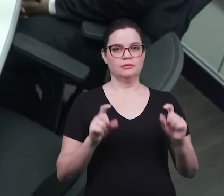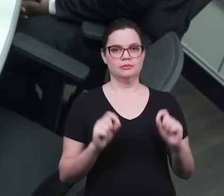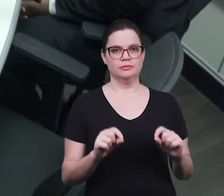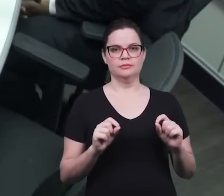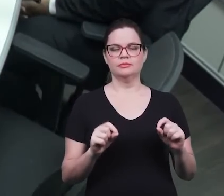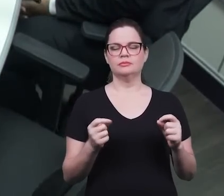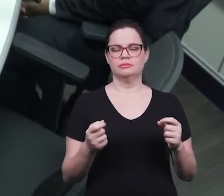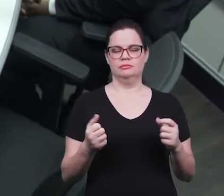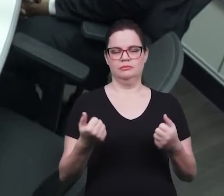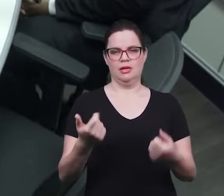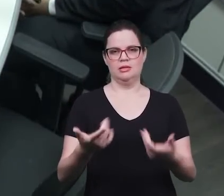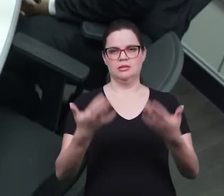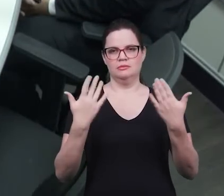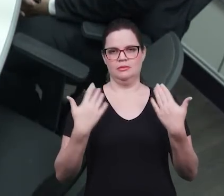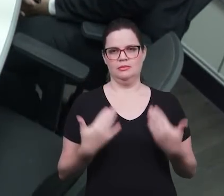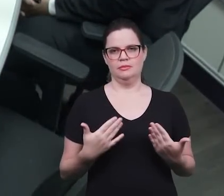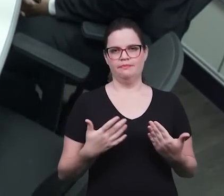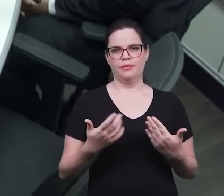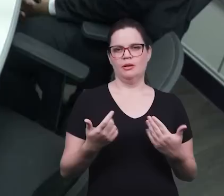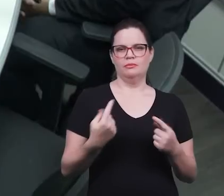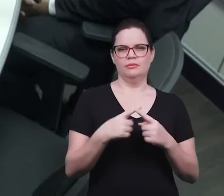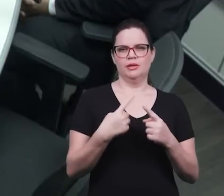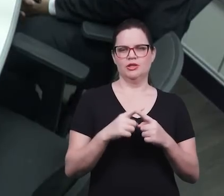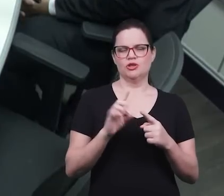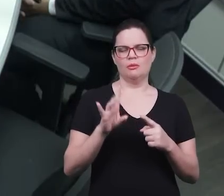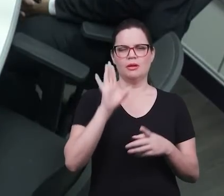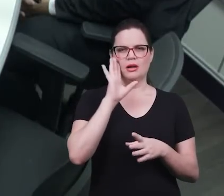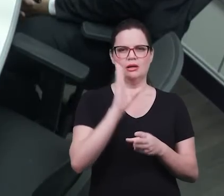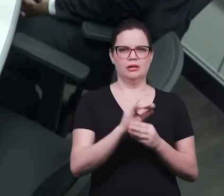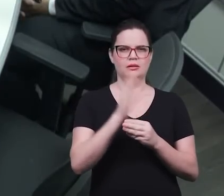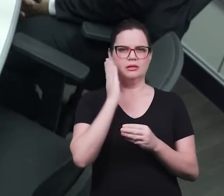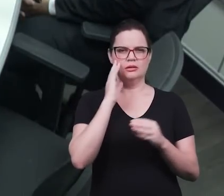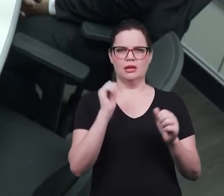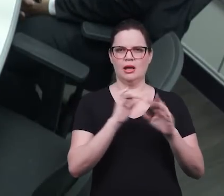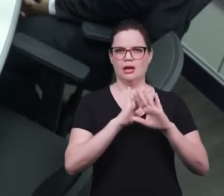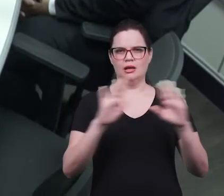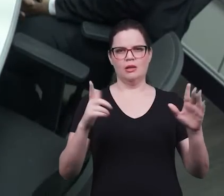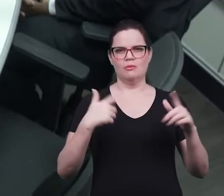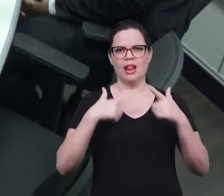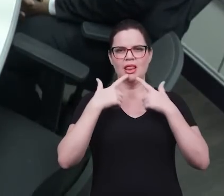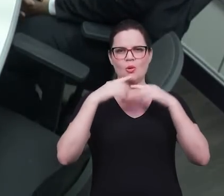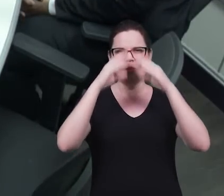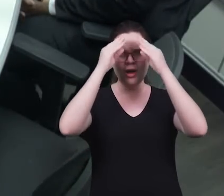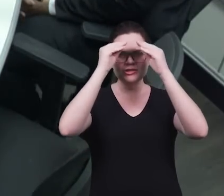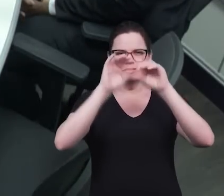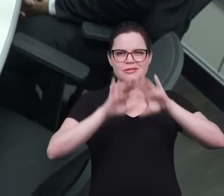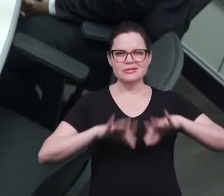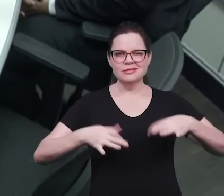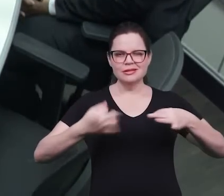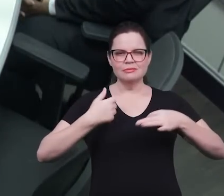né, numa linguagem bem simples para quem está nos assistindo,